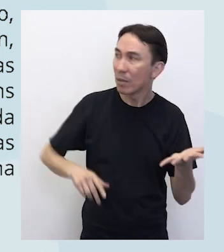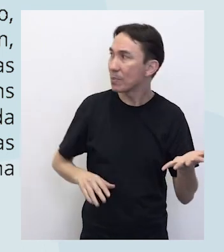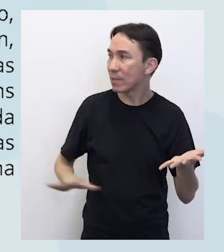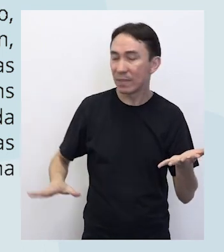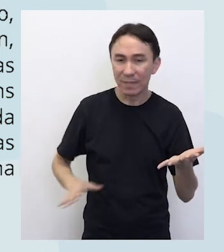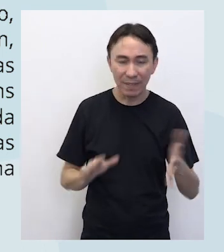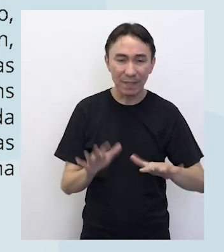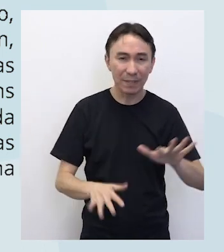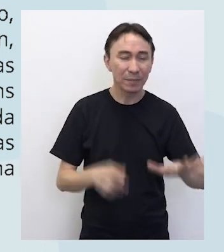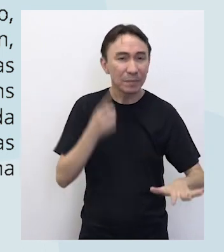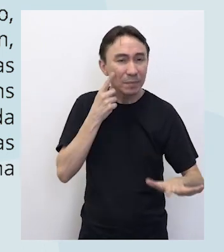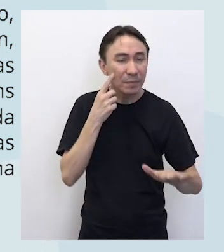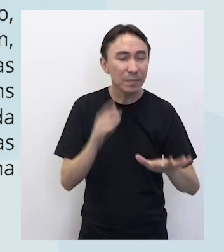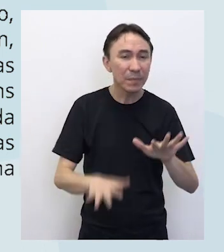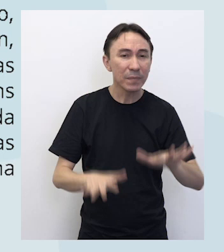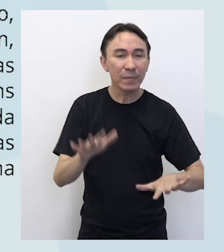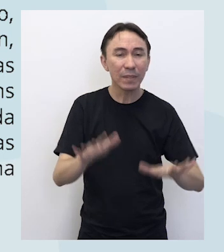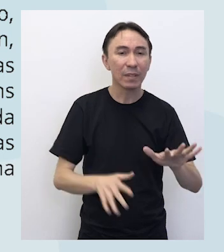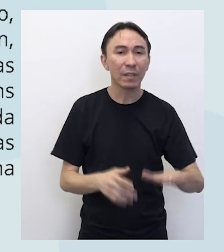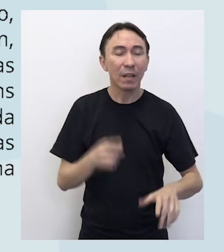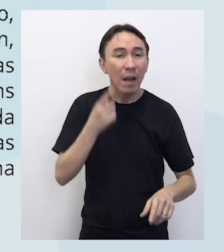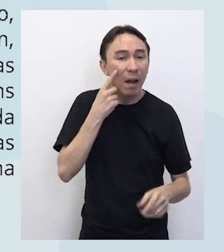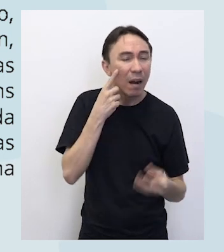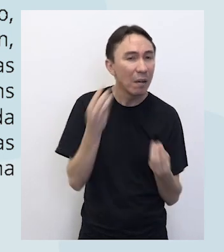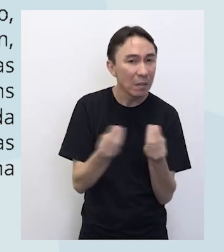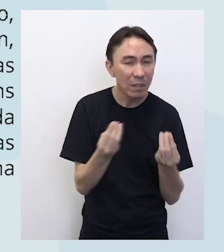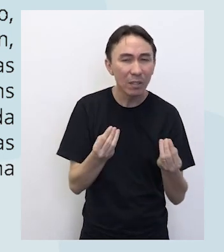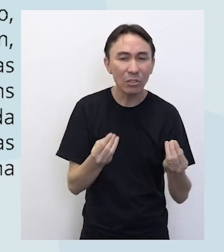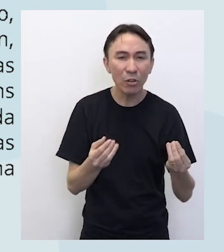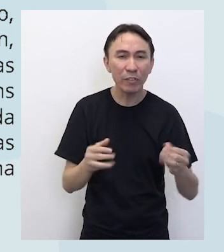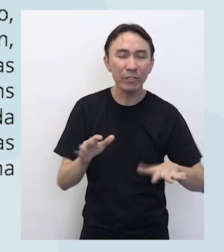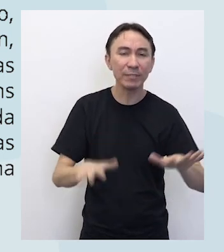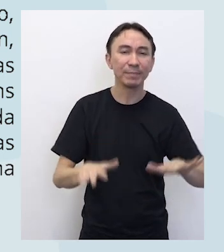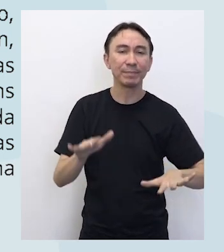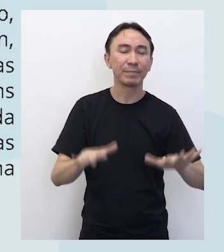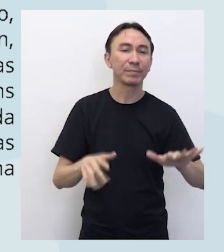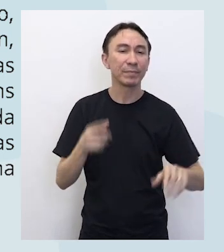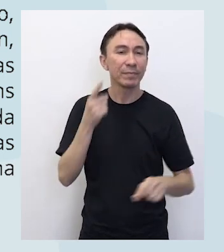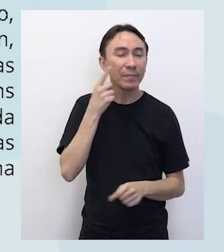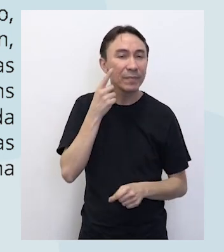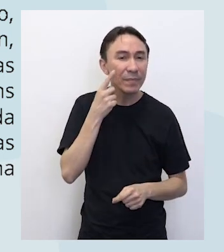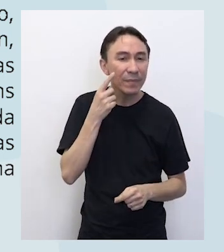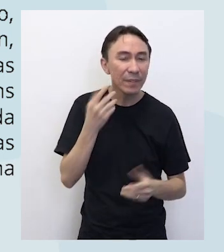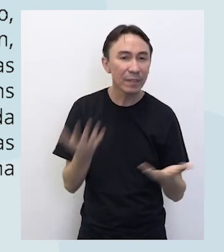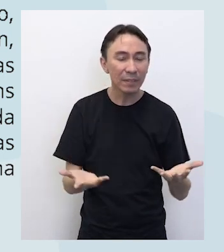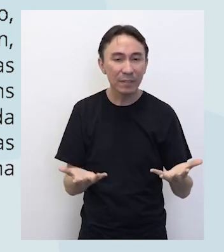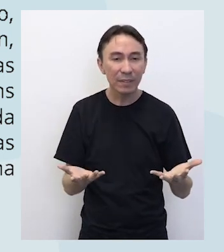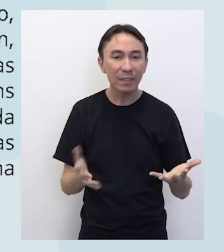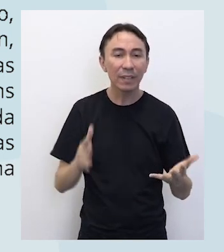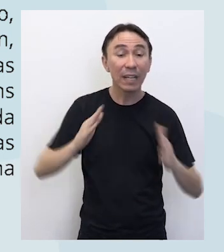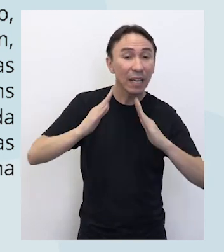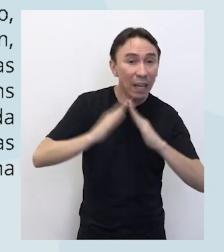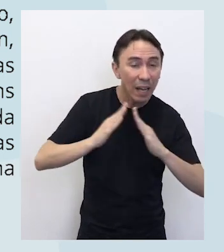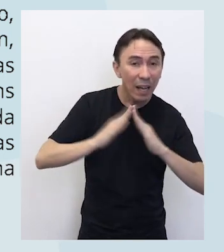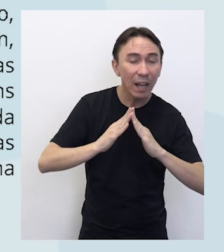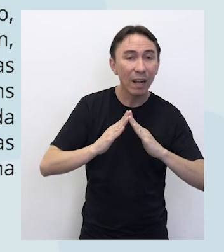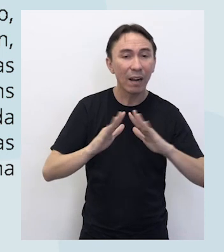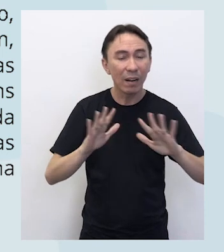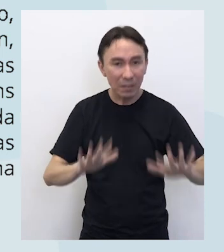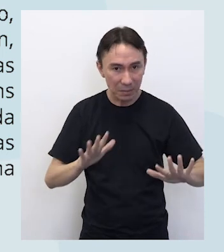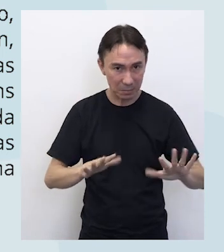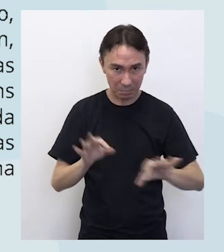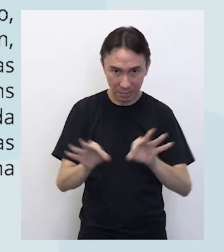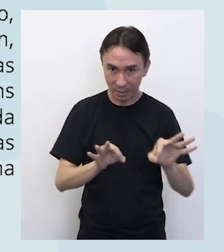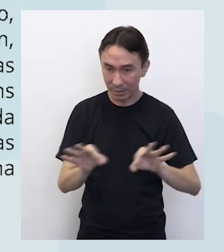outros tipos de materiais. Ou seja, nada de sair para comprar nada, tá, gente, nesse período de pandemia. Fiquem em casa, utilizem o que vocês têm em casa, tá